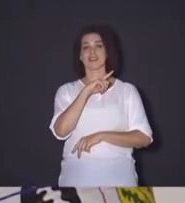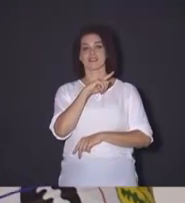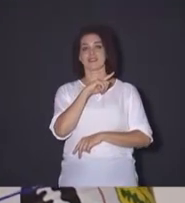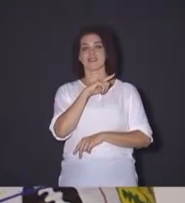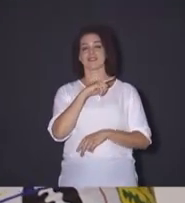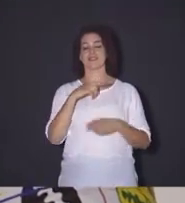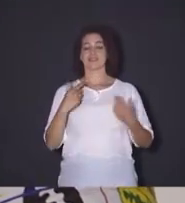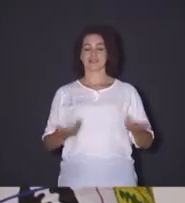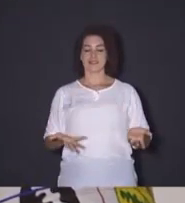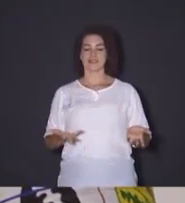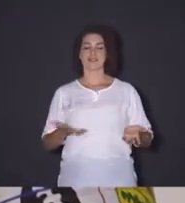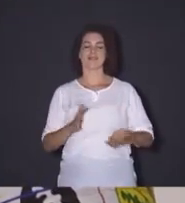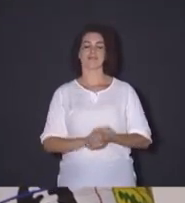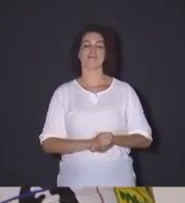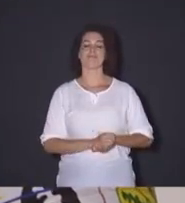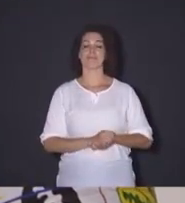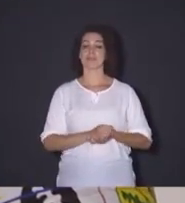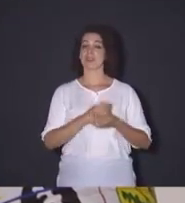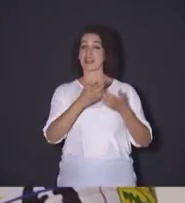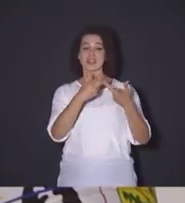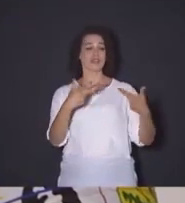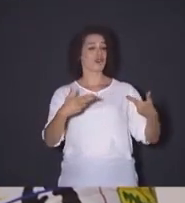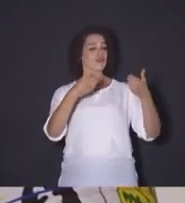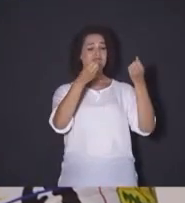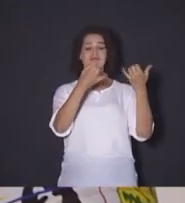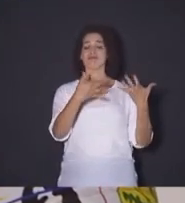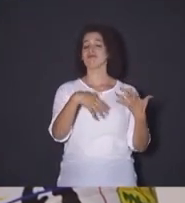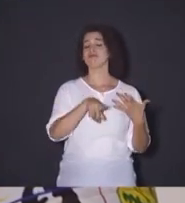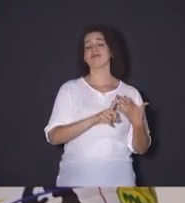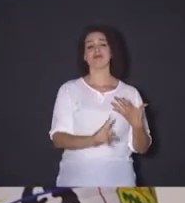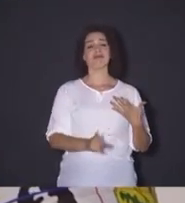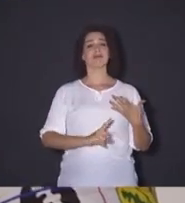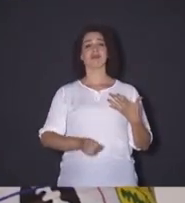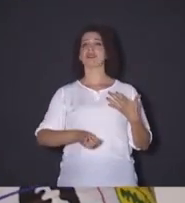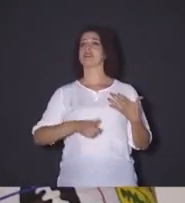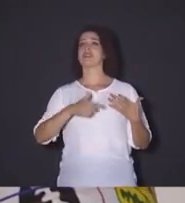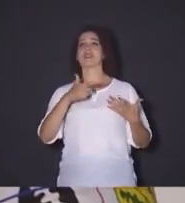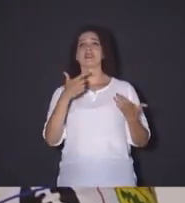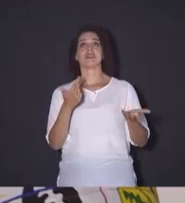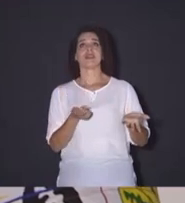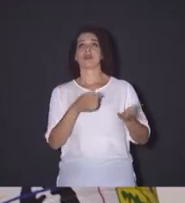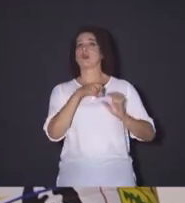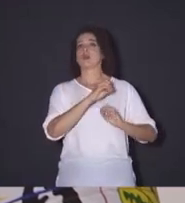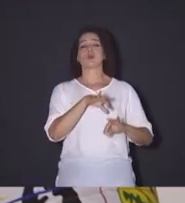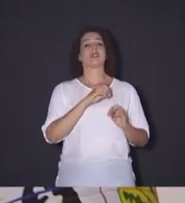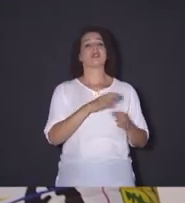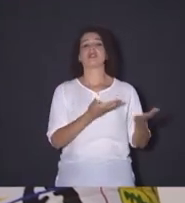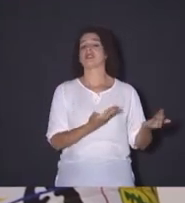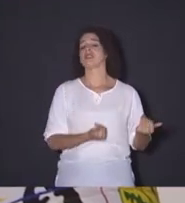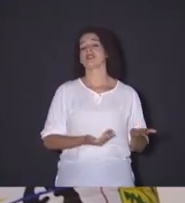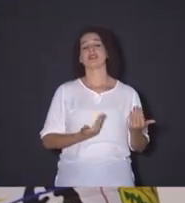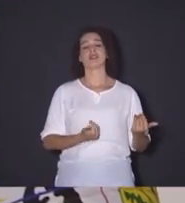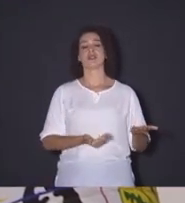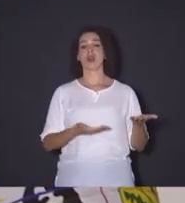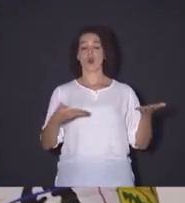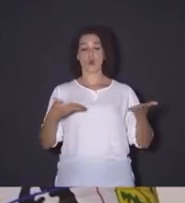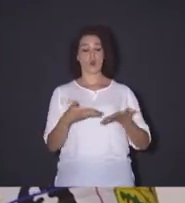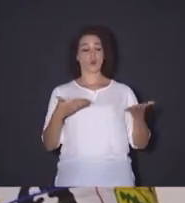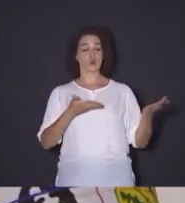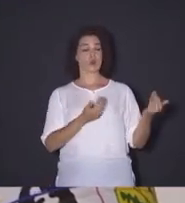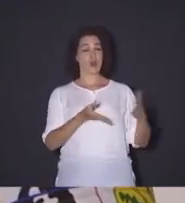então essas coisas não são ditas essas coisas não são explicada aos jovens o jovem na escola lei